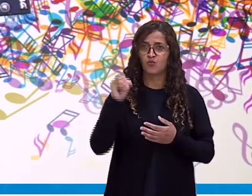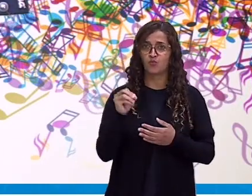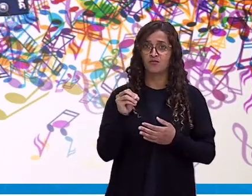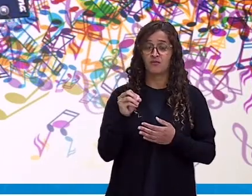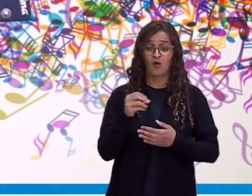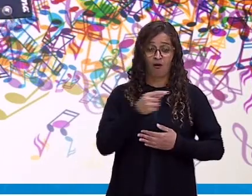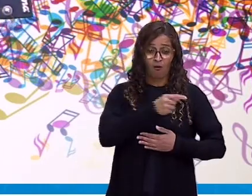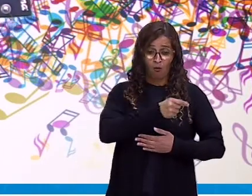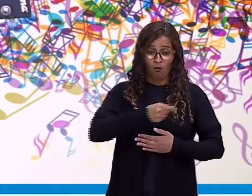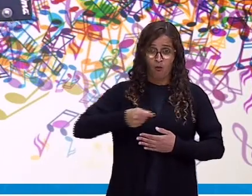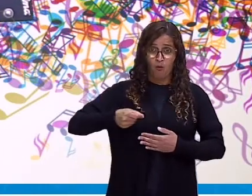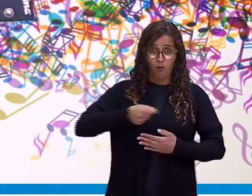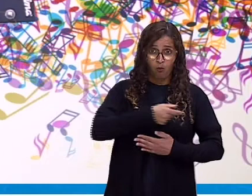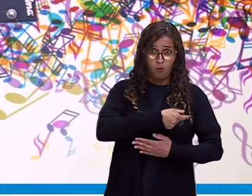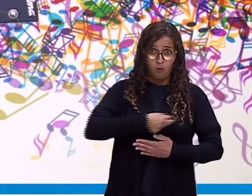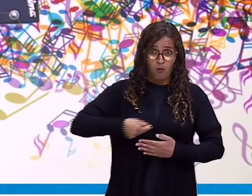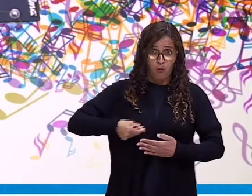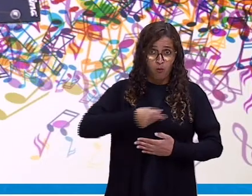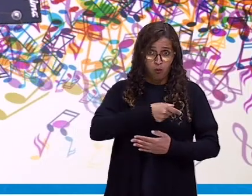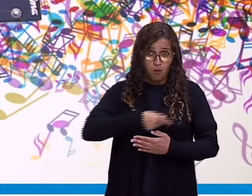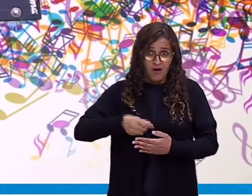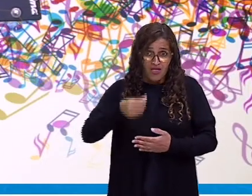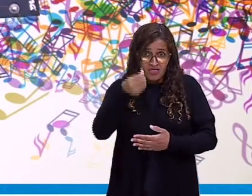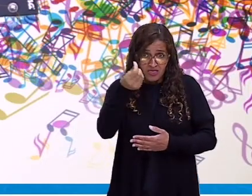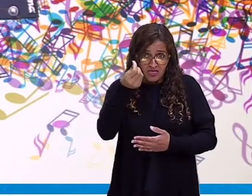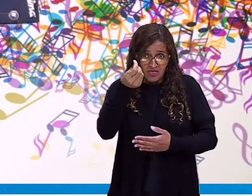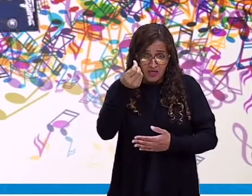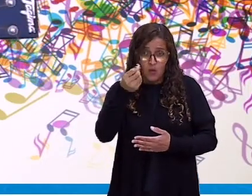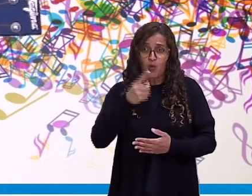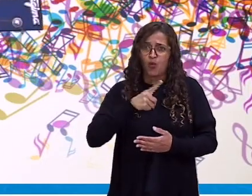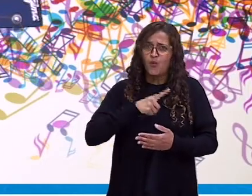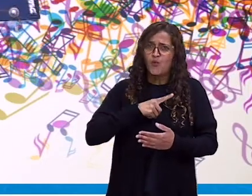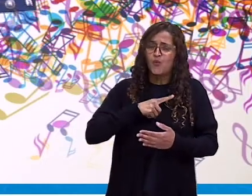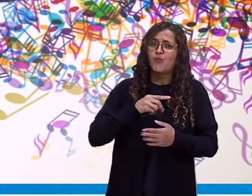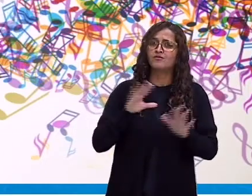e usamos as mãos para tocá-lo.